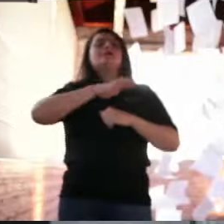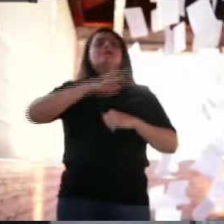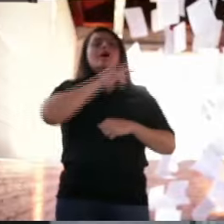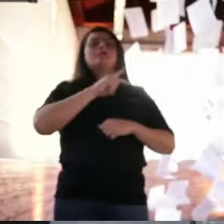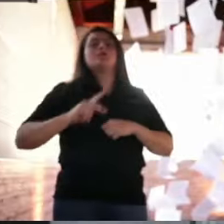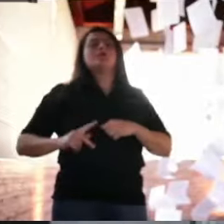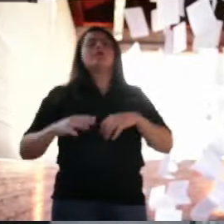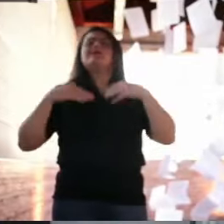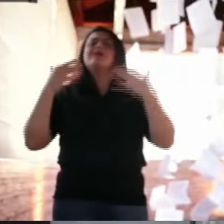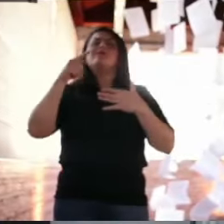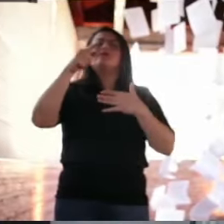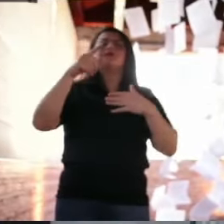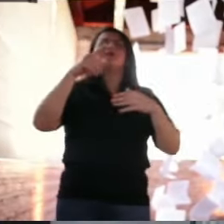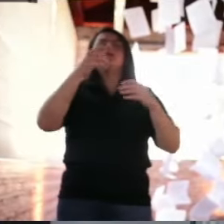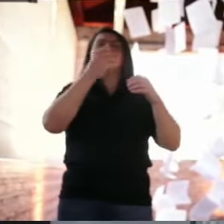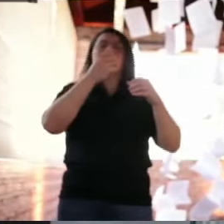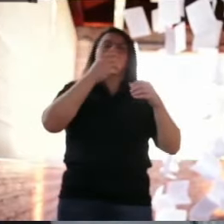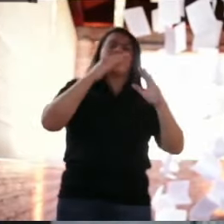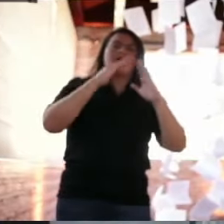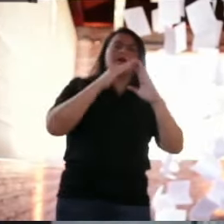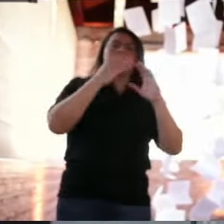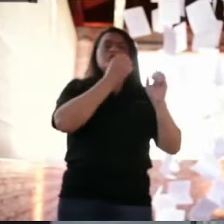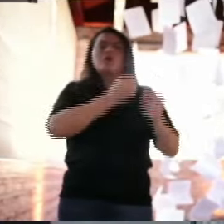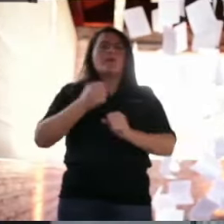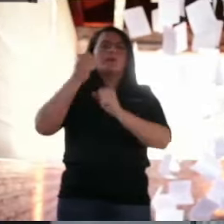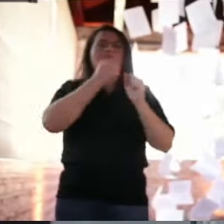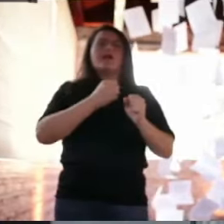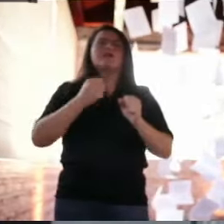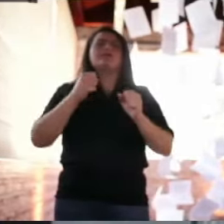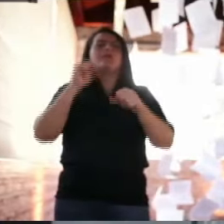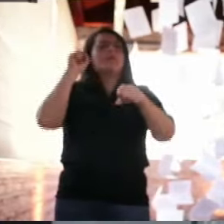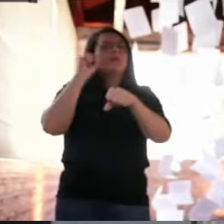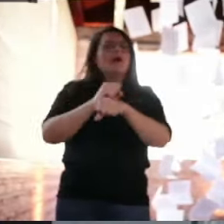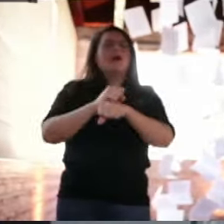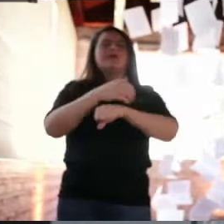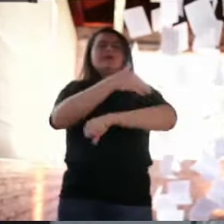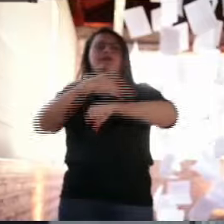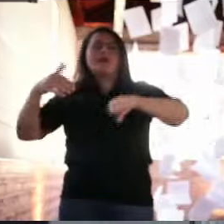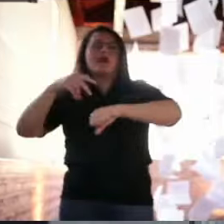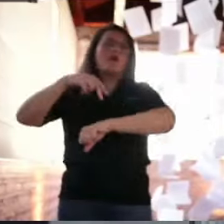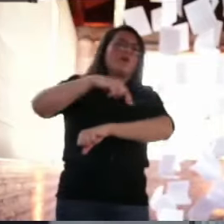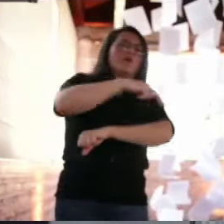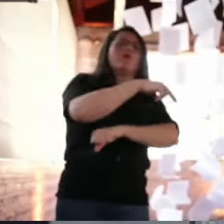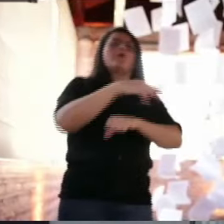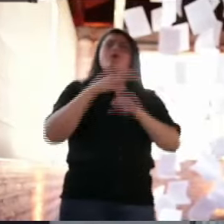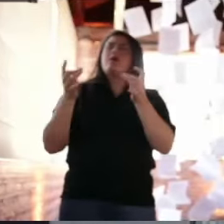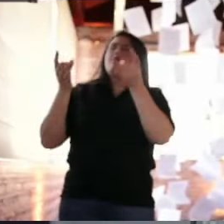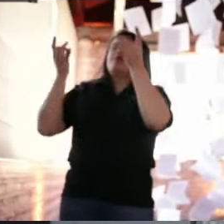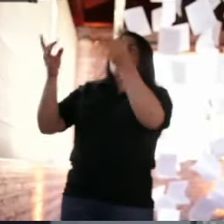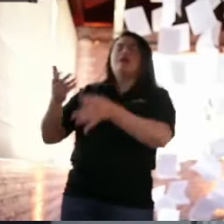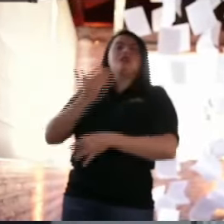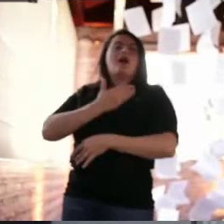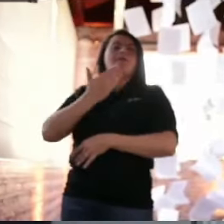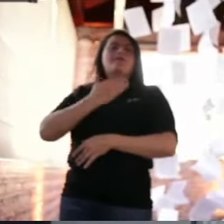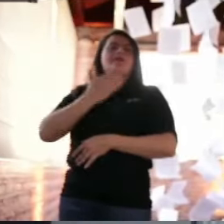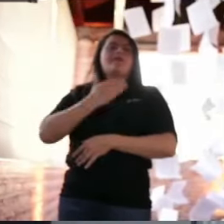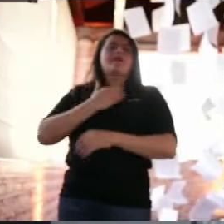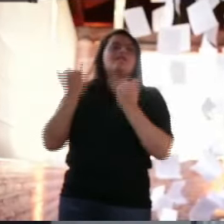Então você fica aí no doméstico para de saracotiá pela rua larga essas suas amigas fofoqueiras